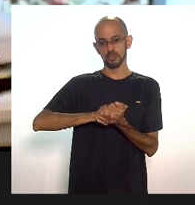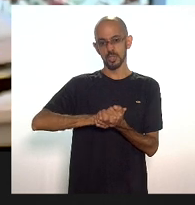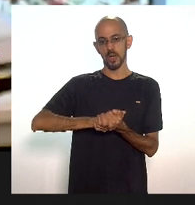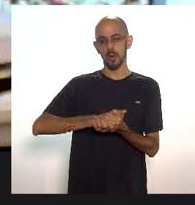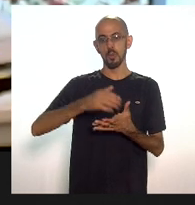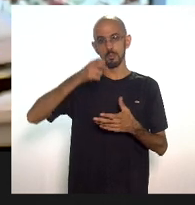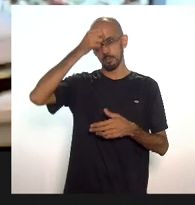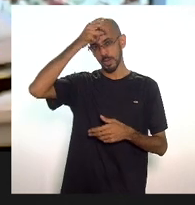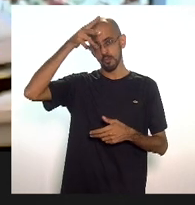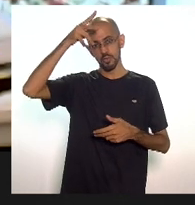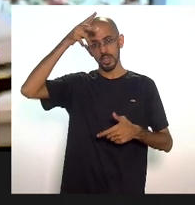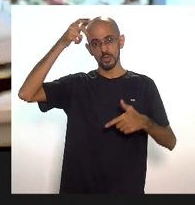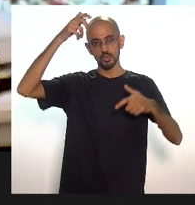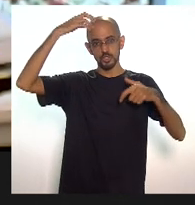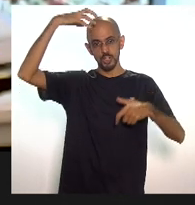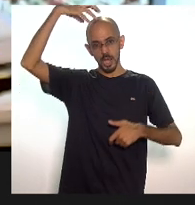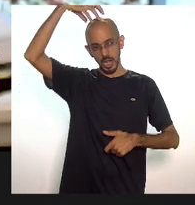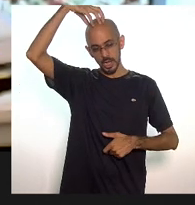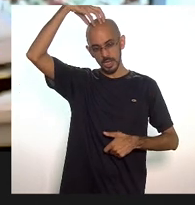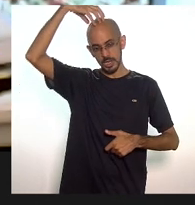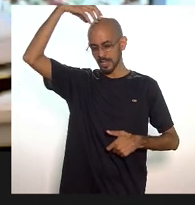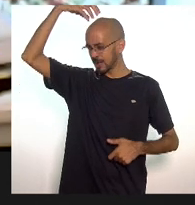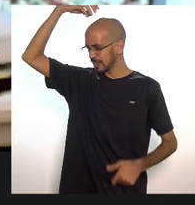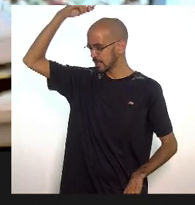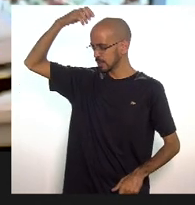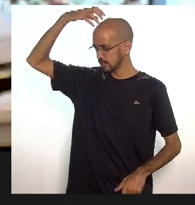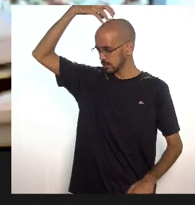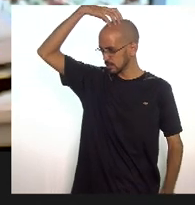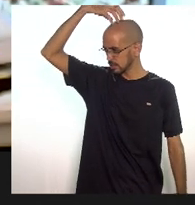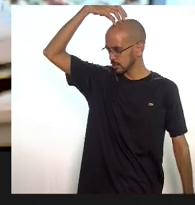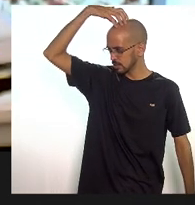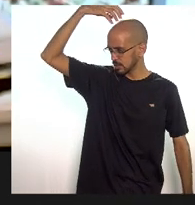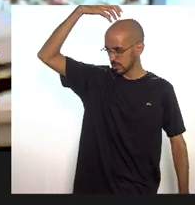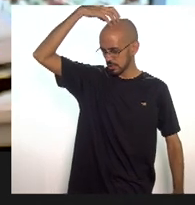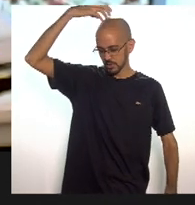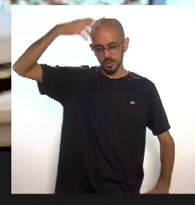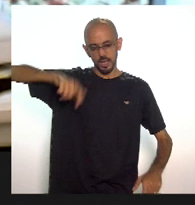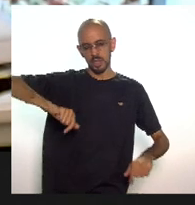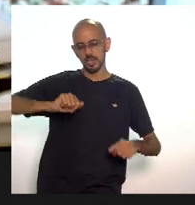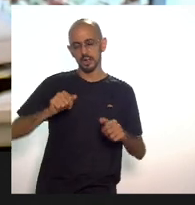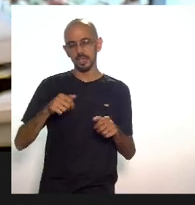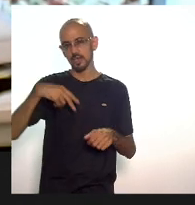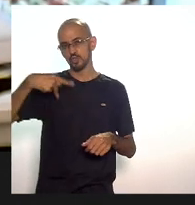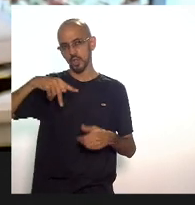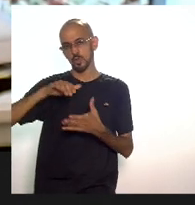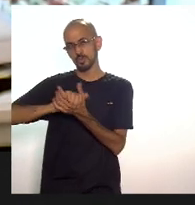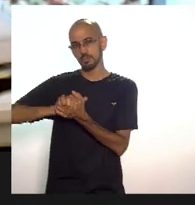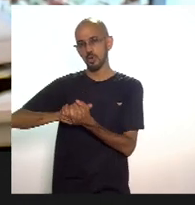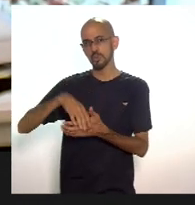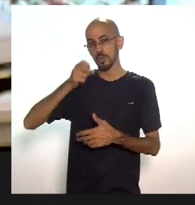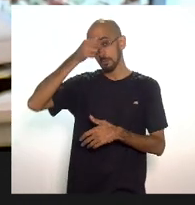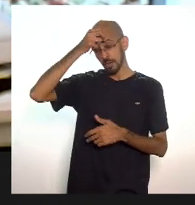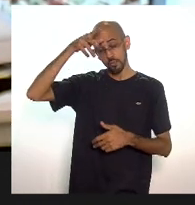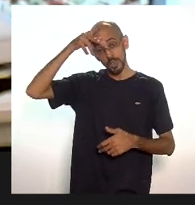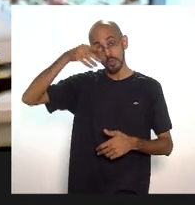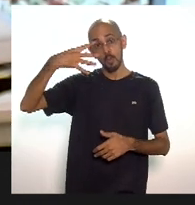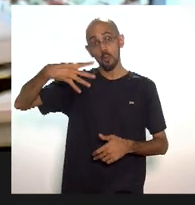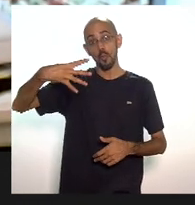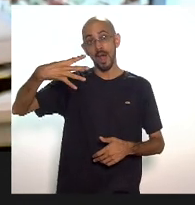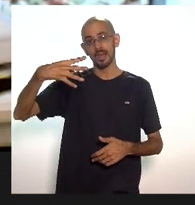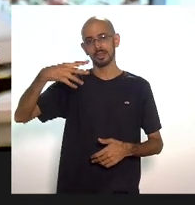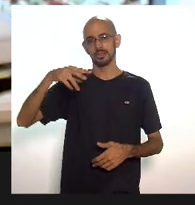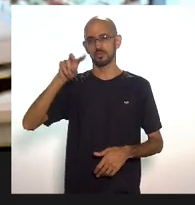vez. Então, realmente, é uma responsabilidade muito grande da gente participar desse momento. Eu quero